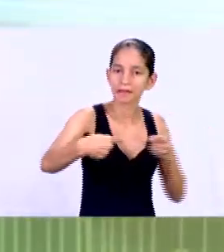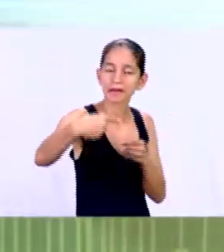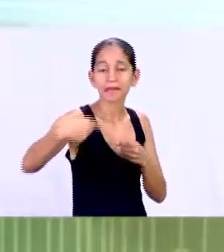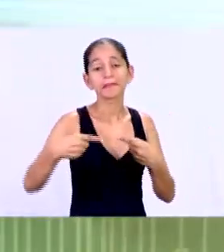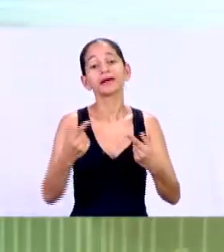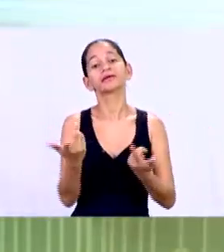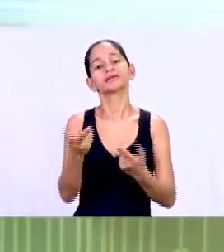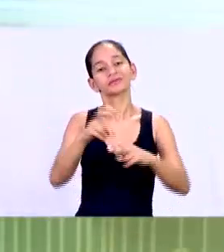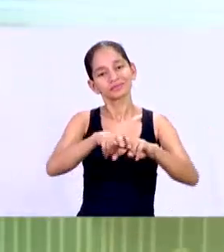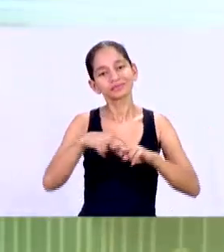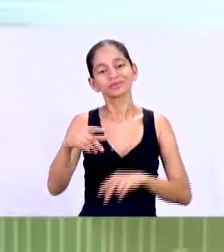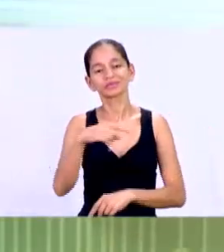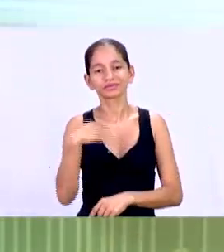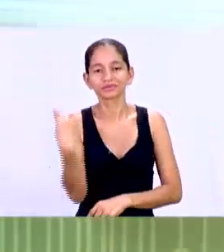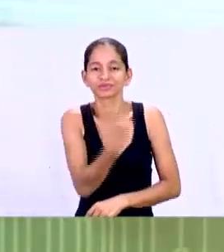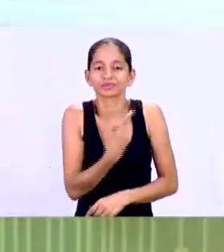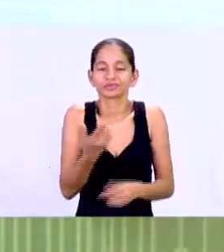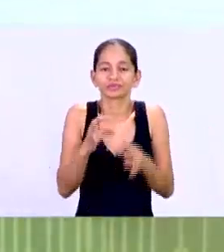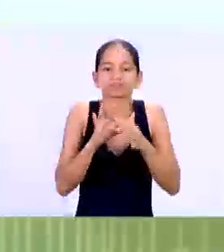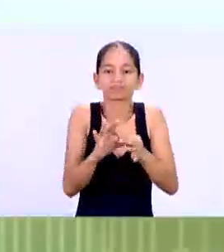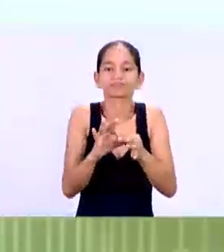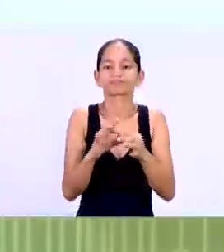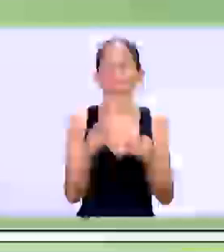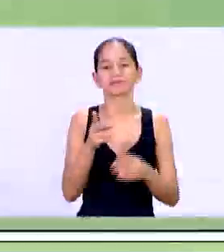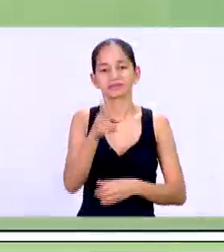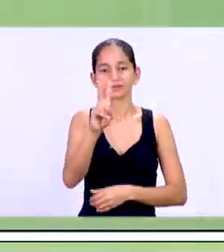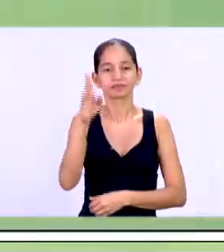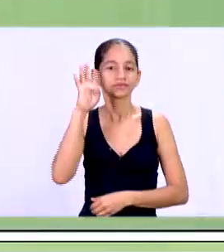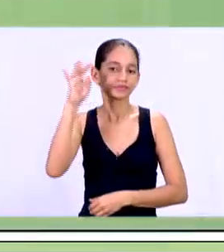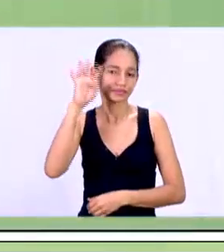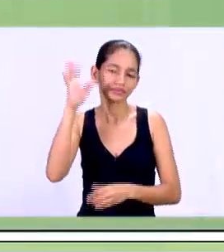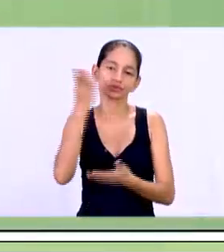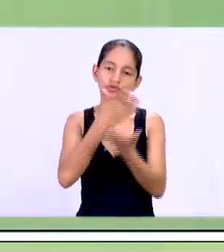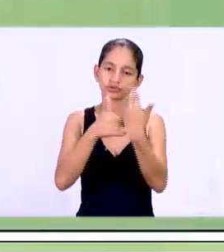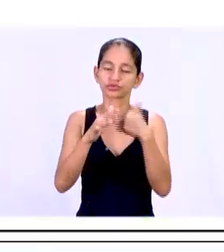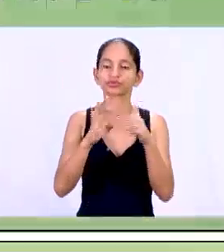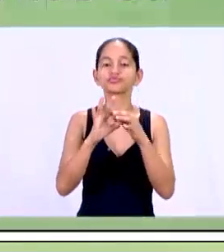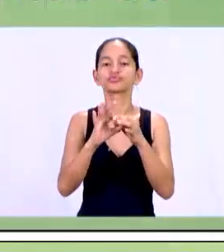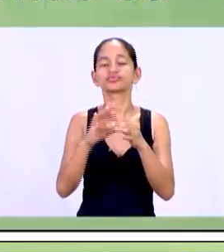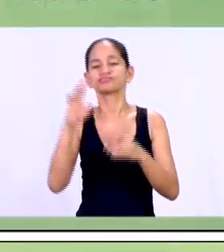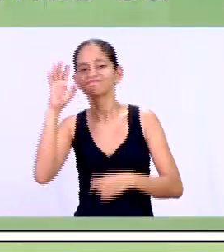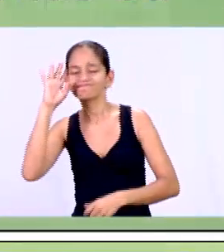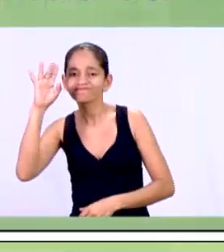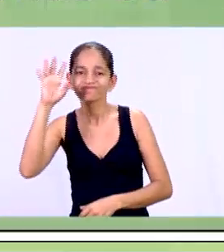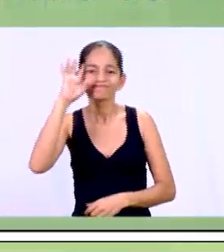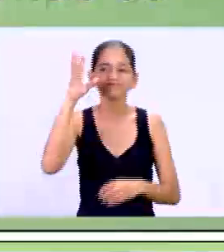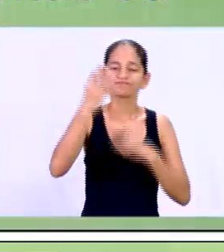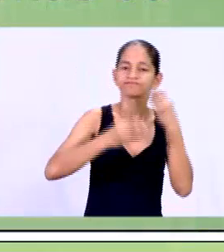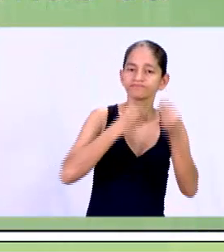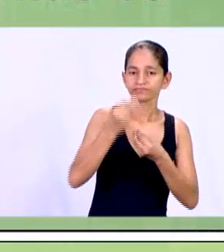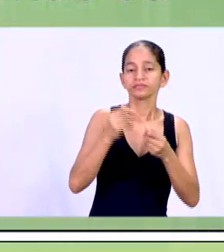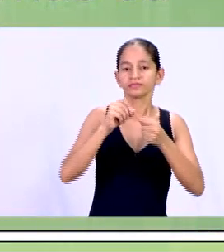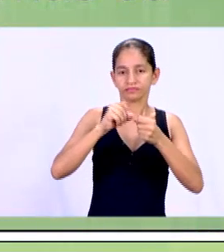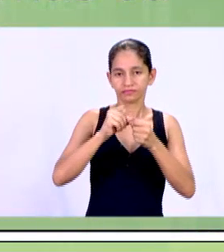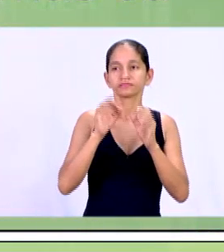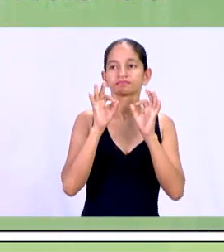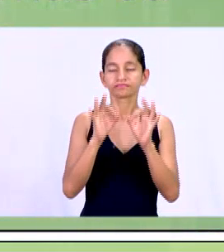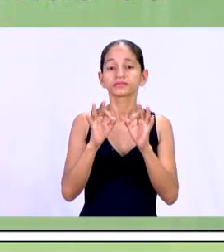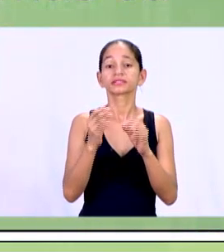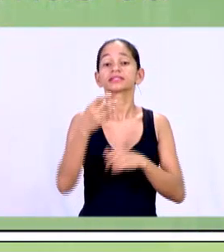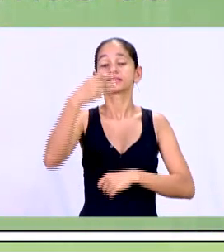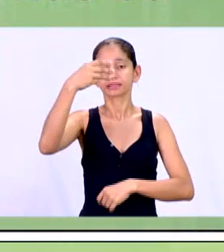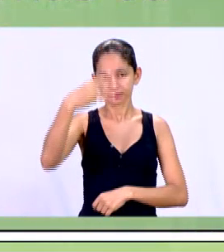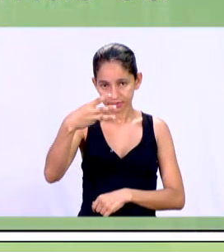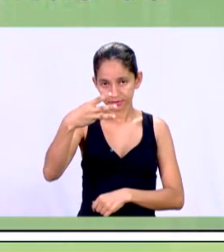essa fundamentação básica da ética do discurso. Né? Ela vem refletir sobre essas questões. Então, ela